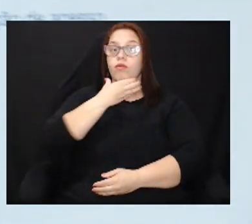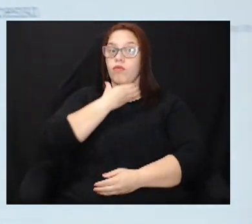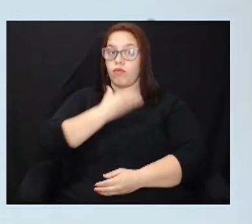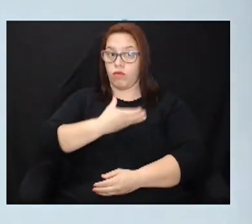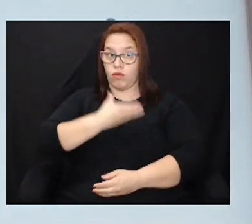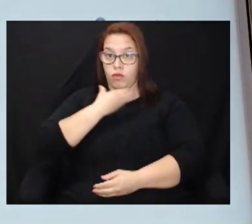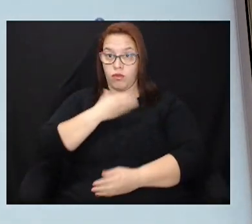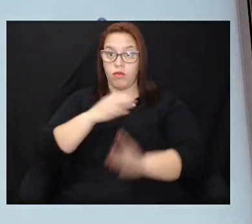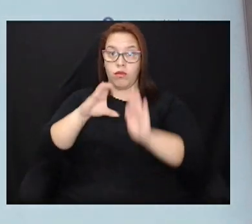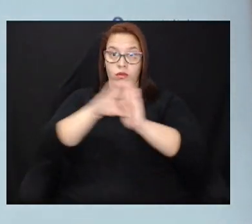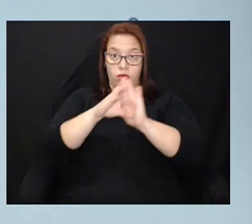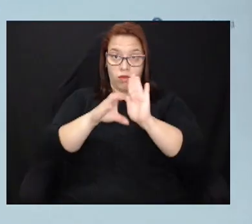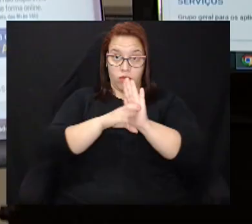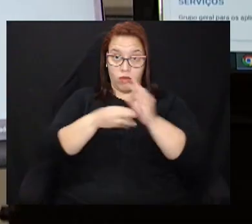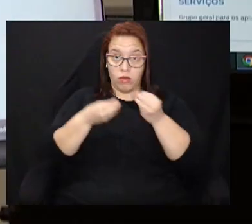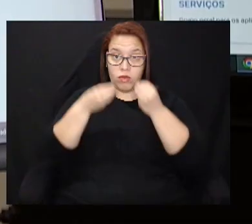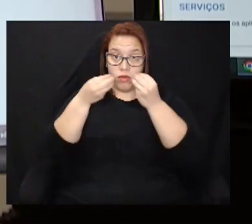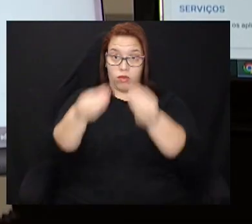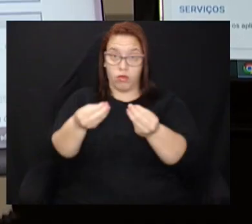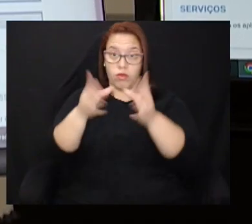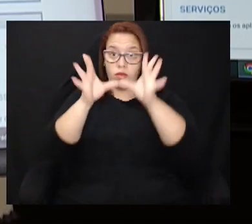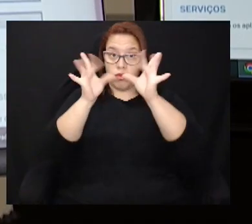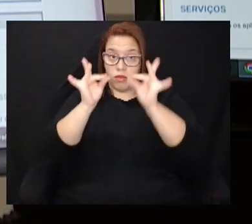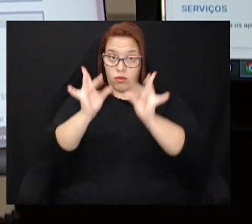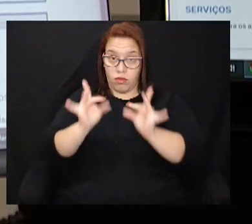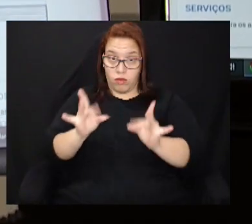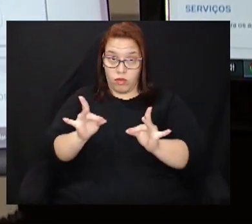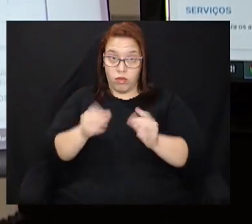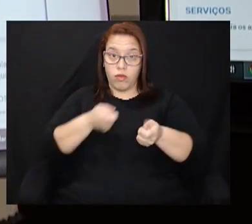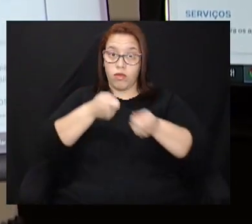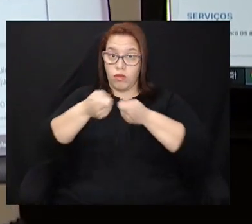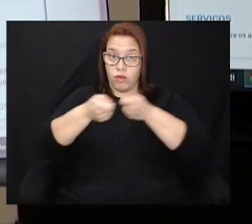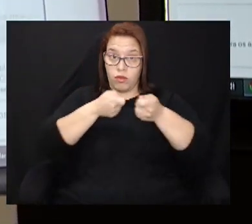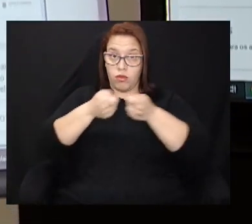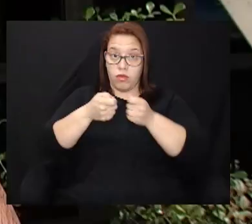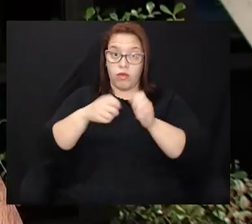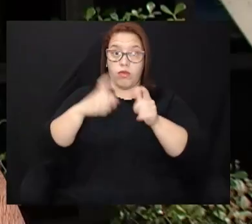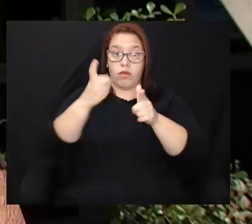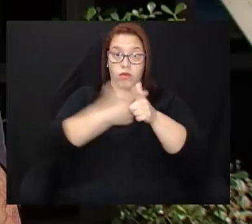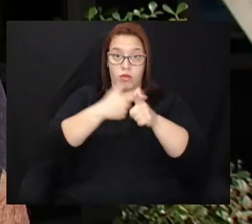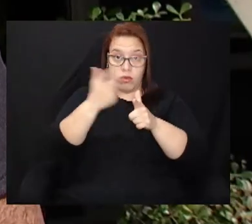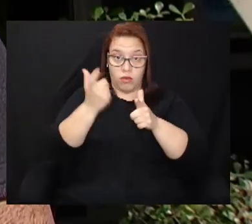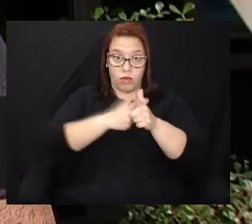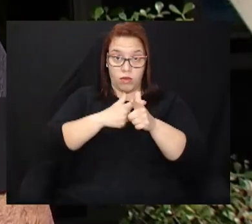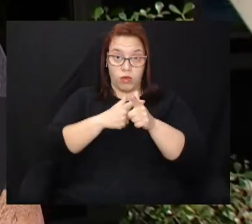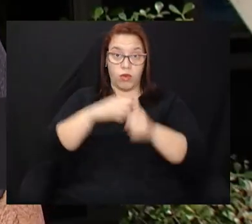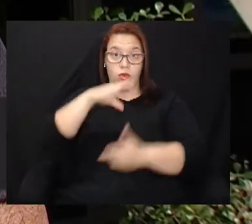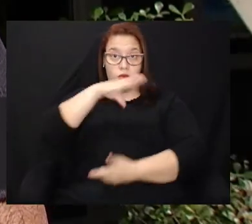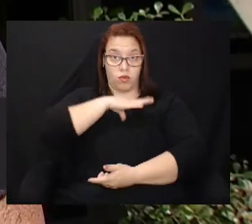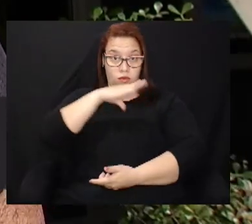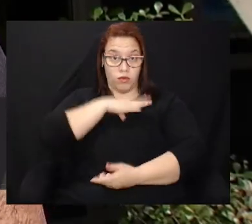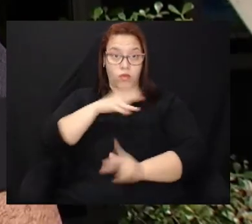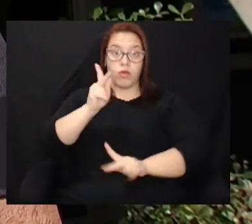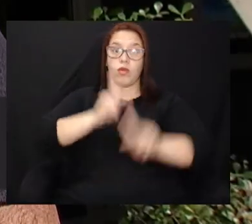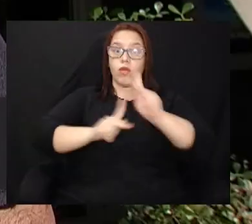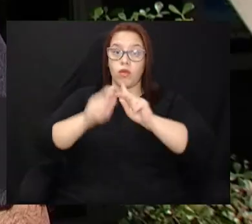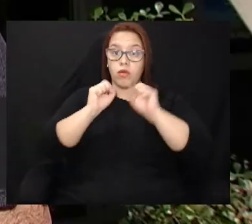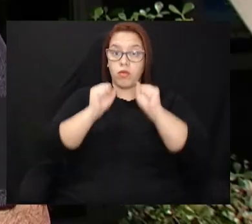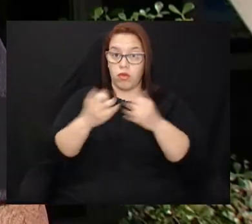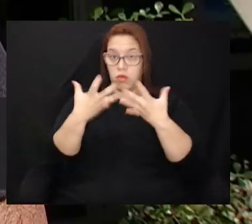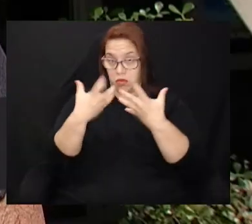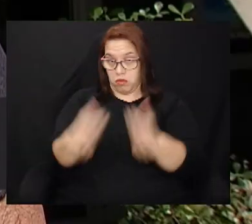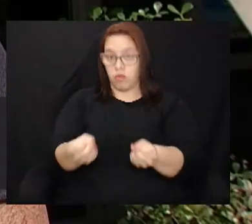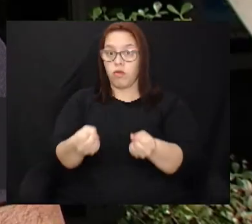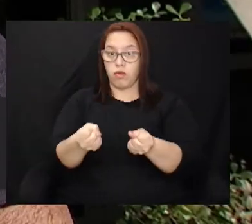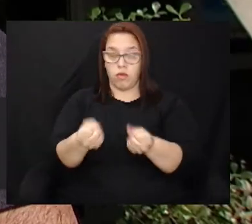programa oferece condições especiais para a regularização de dívidas com o município. Toda a população pode aderir, está